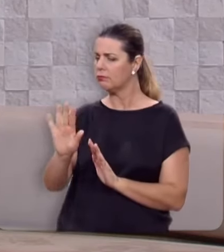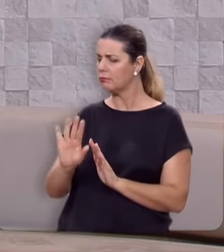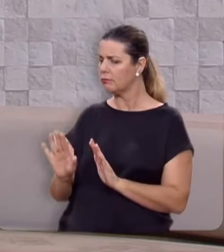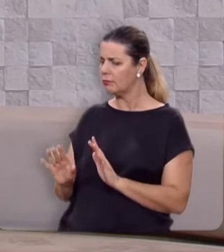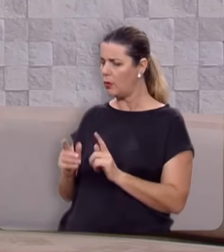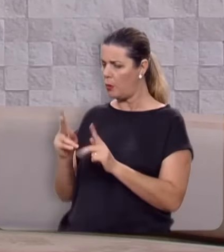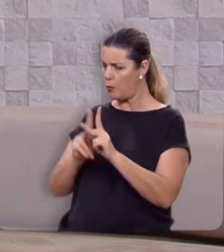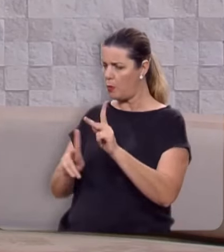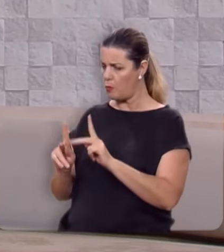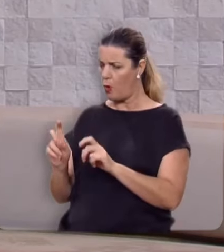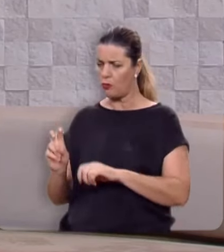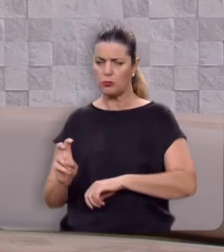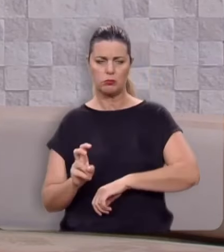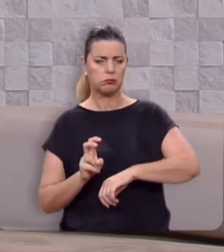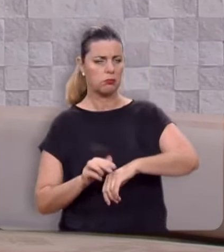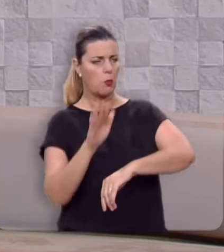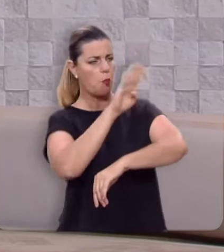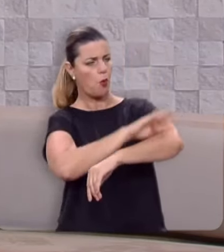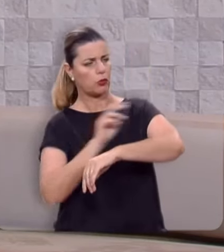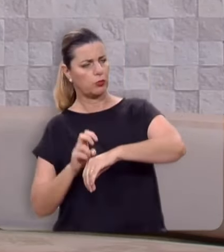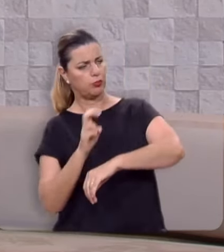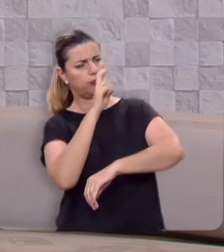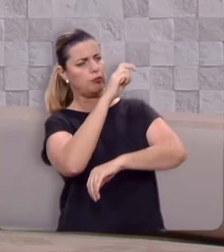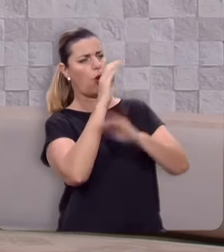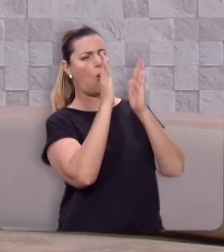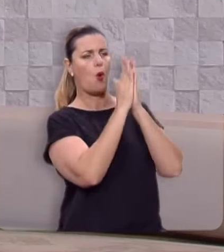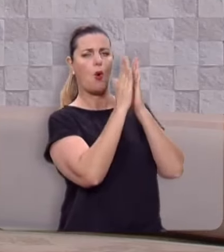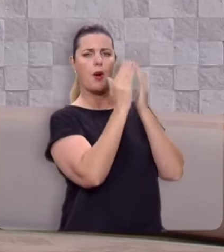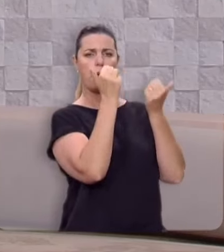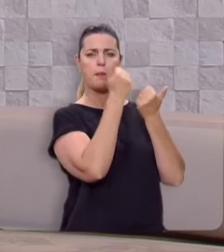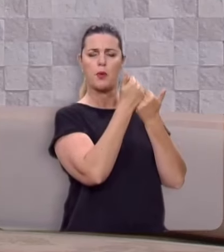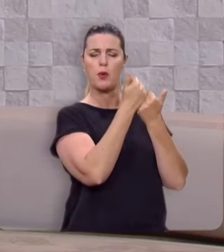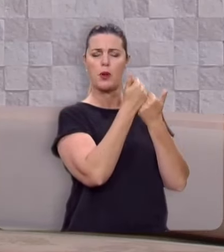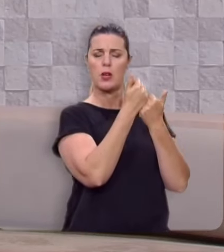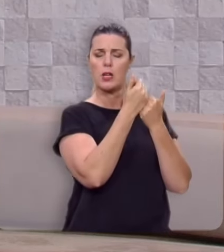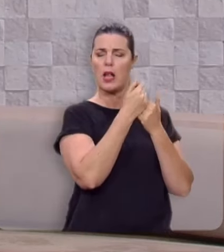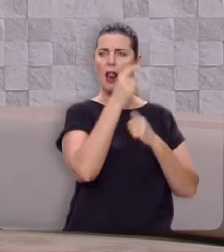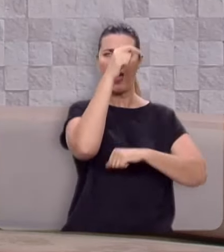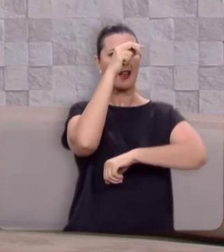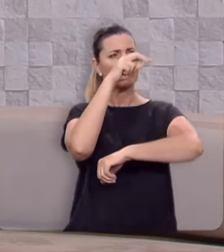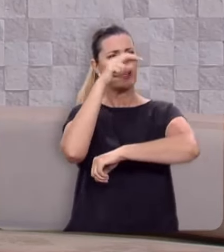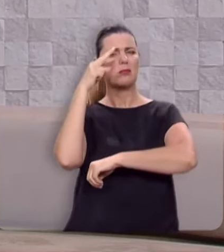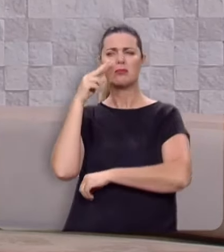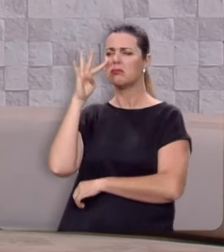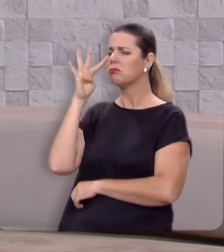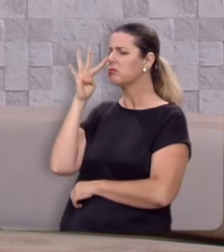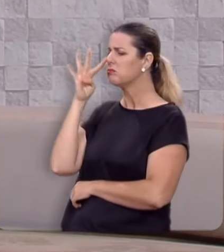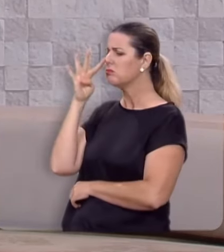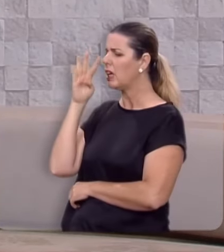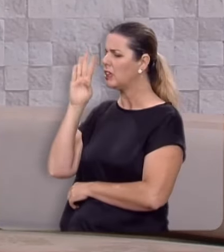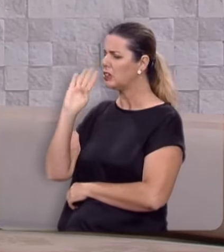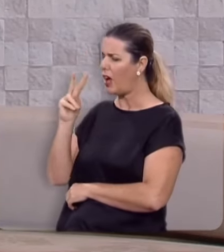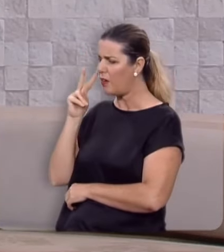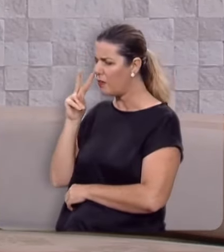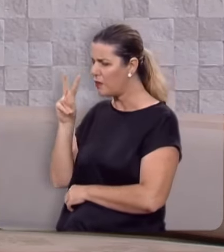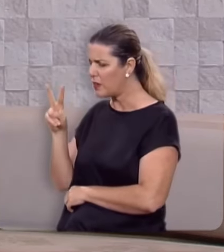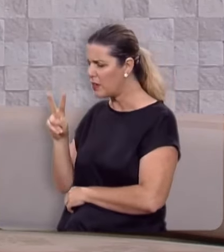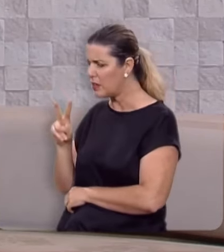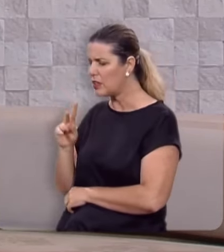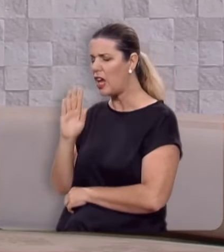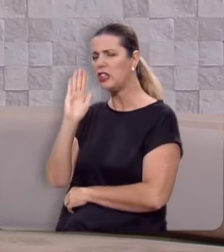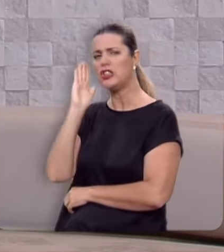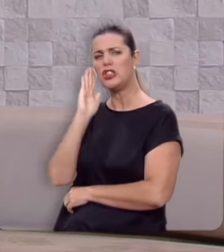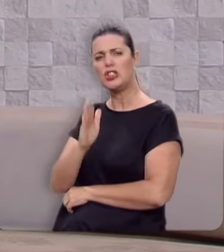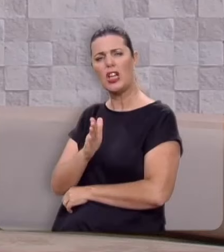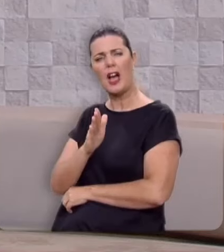o alto do monte para orar por eles, e de lá do monte Jesus os avista. Já é a 4ª